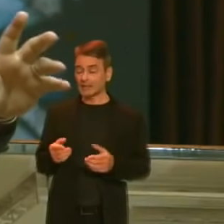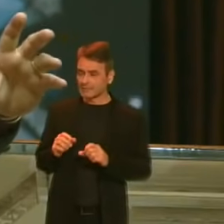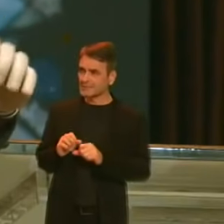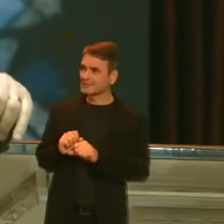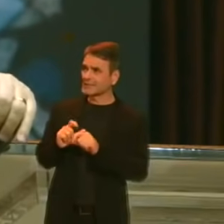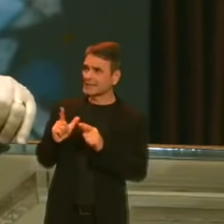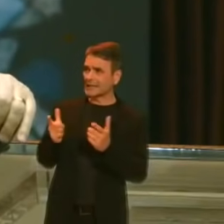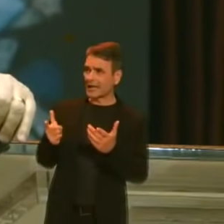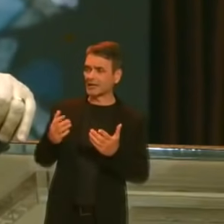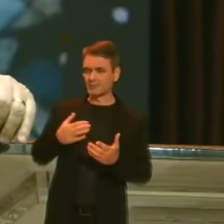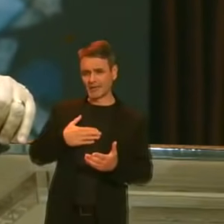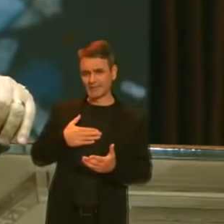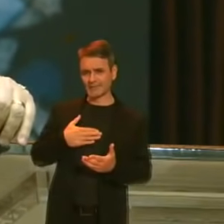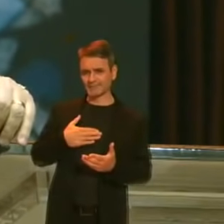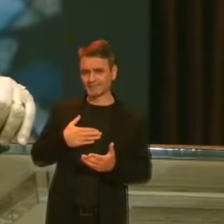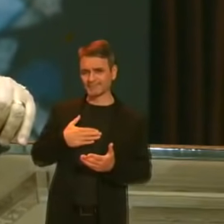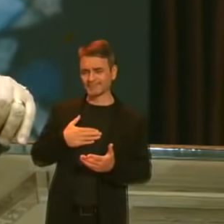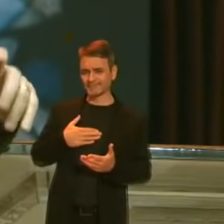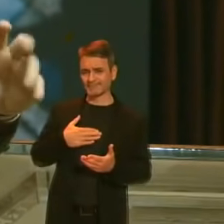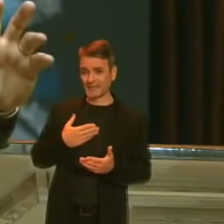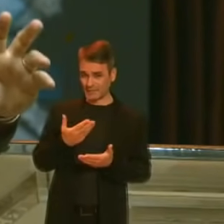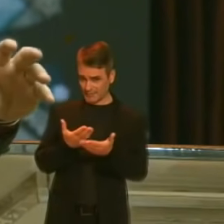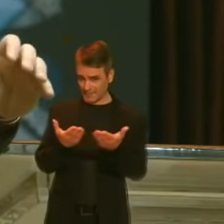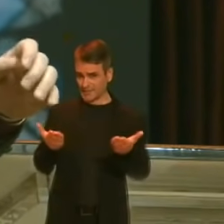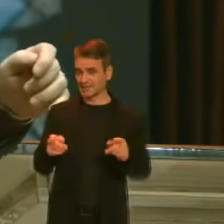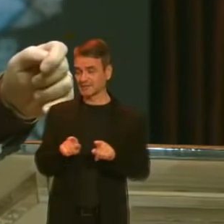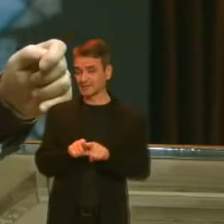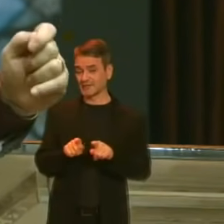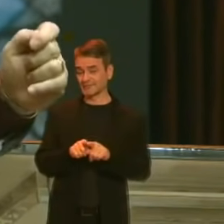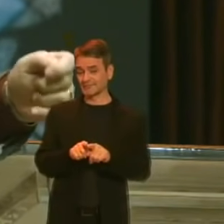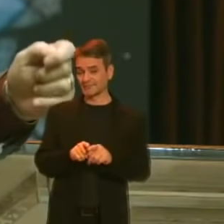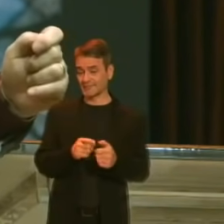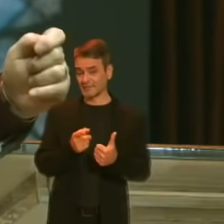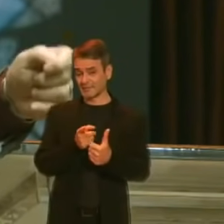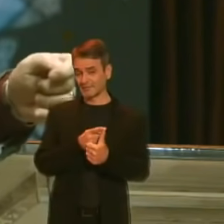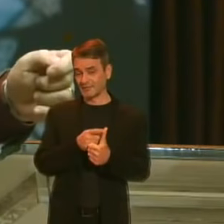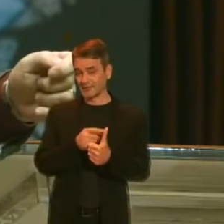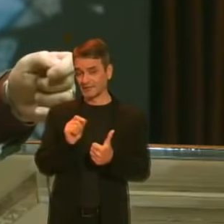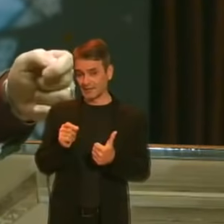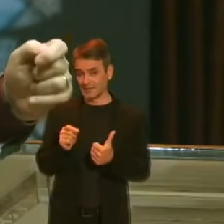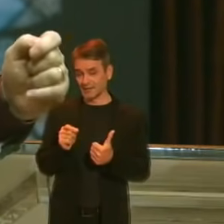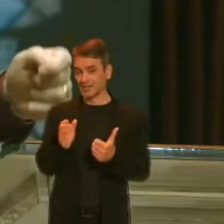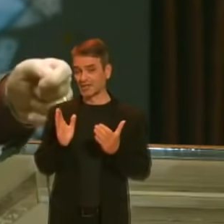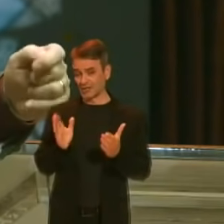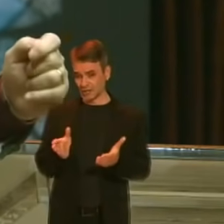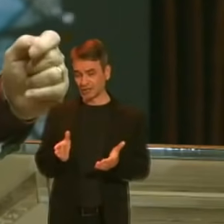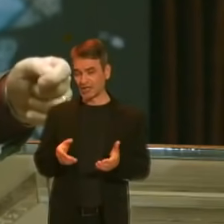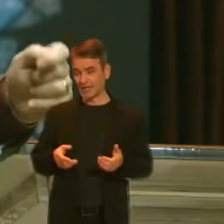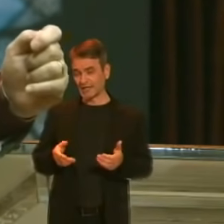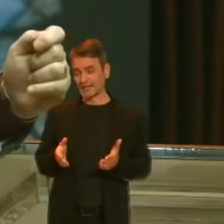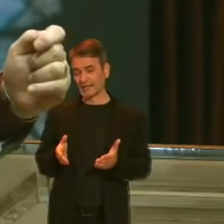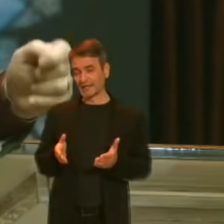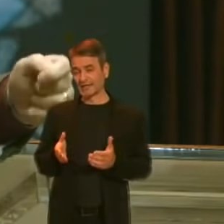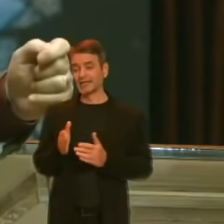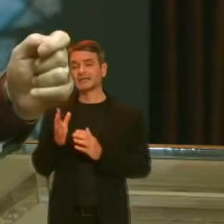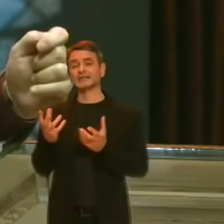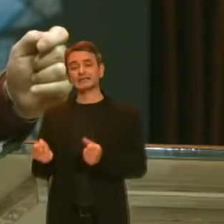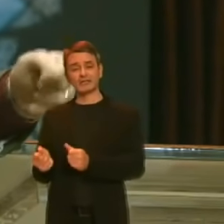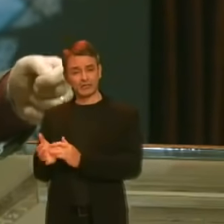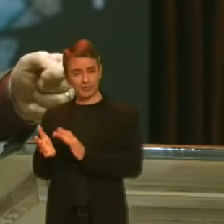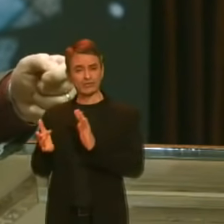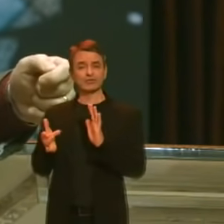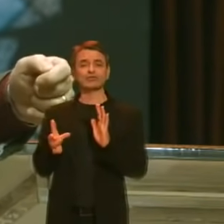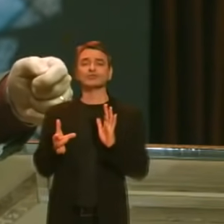claros para você e para mim. A primeira, se você é nascido de novo, se o teu nome está escrito no livro